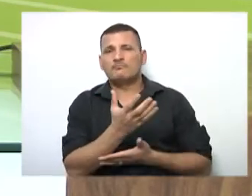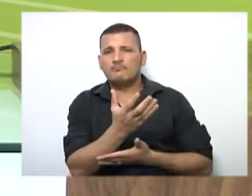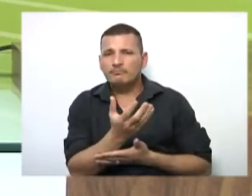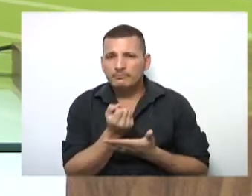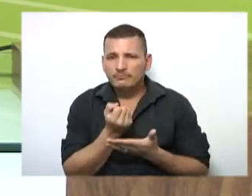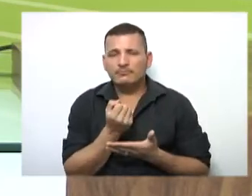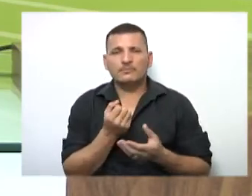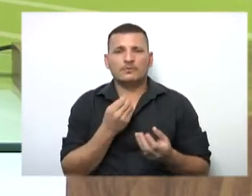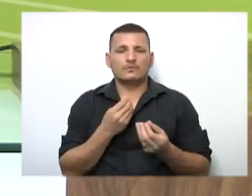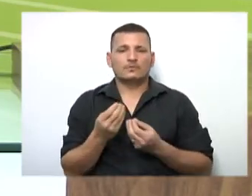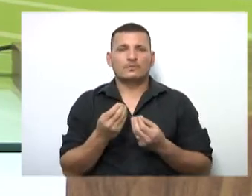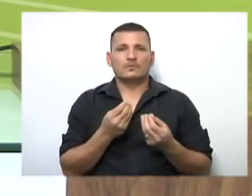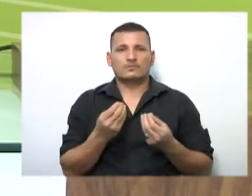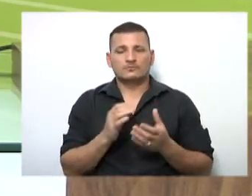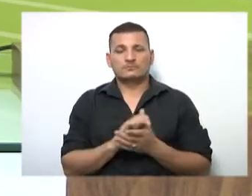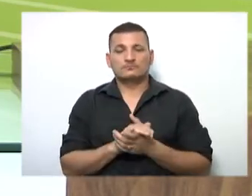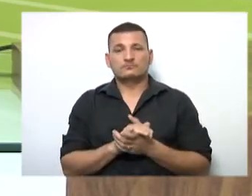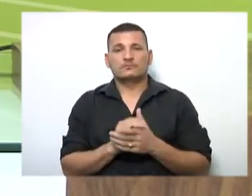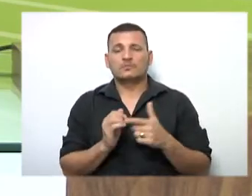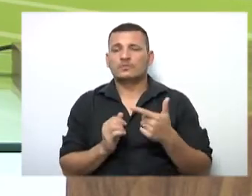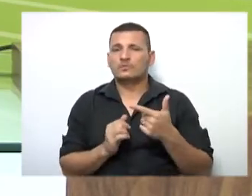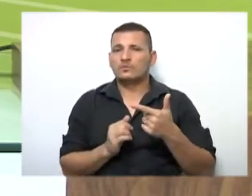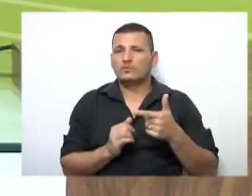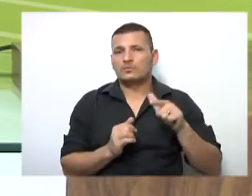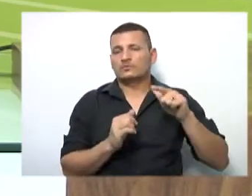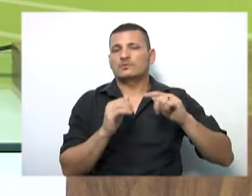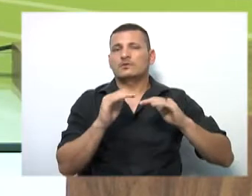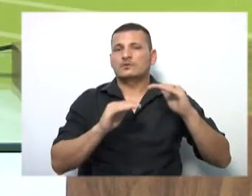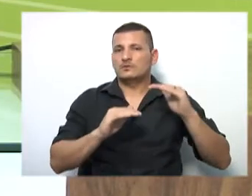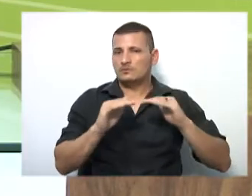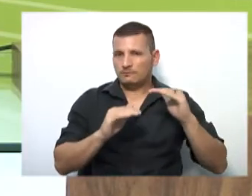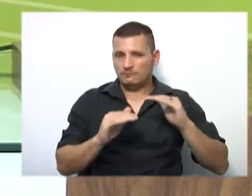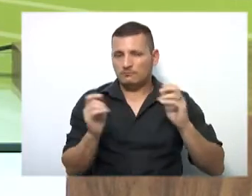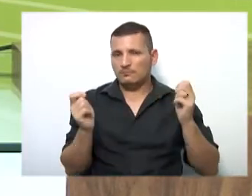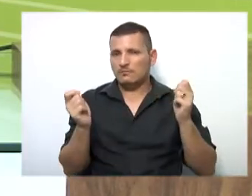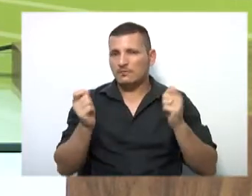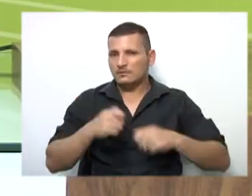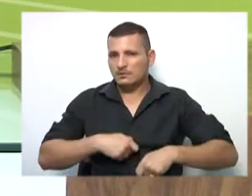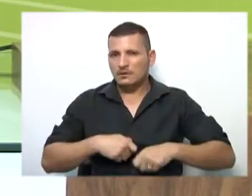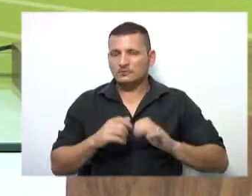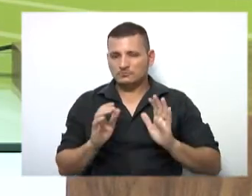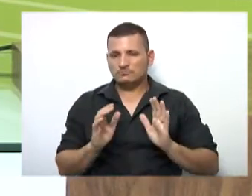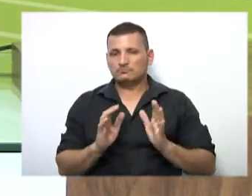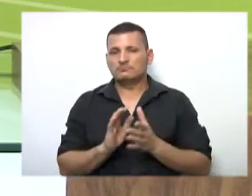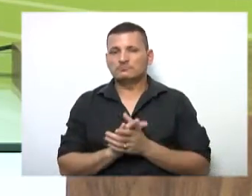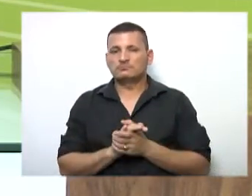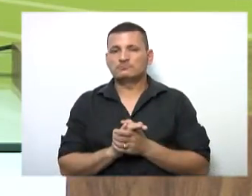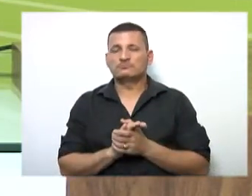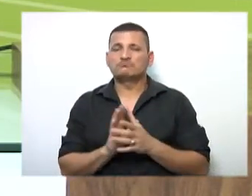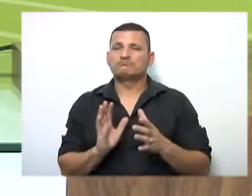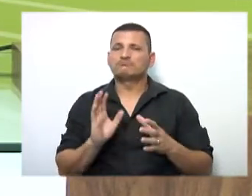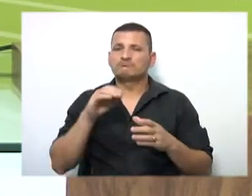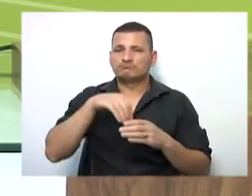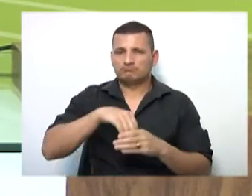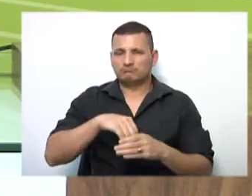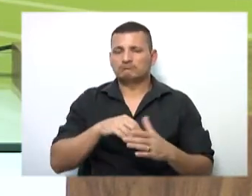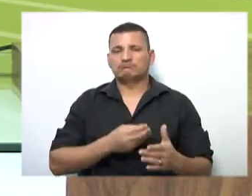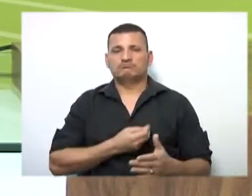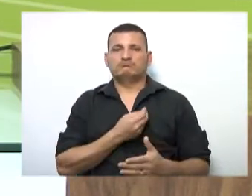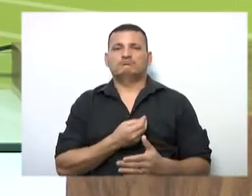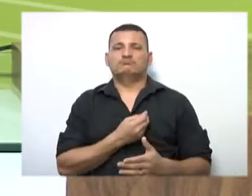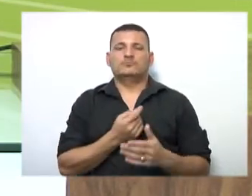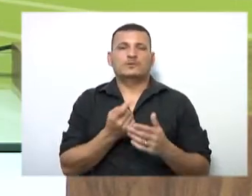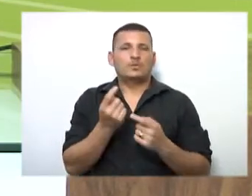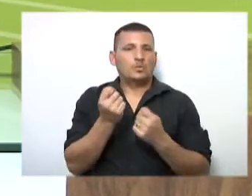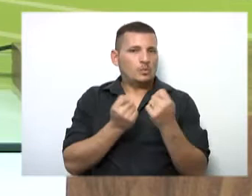uma inserção num outro nível de plataforma de capacidade de inserção mesmo na vida econômica. Muitas